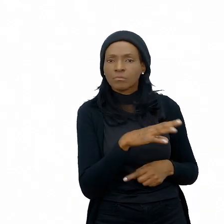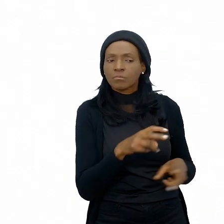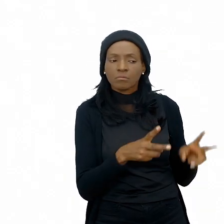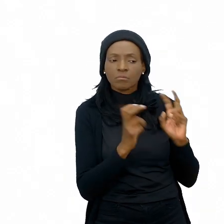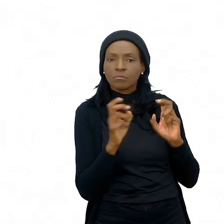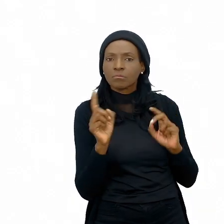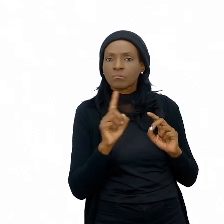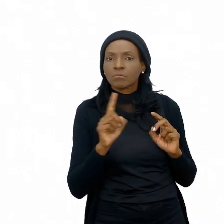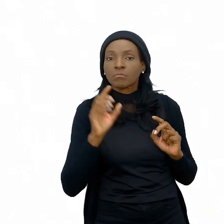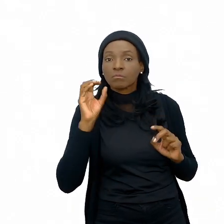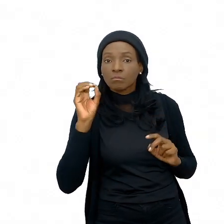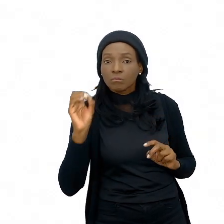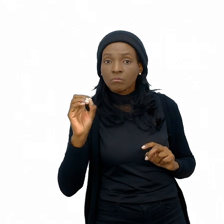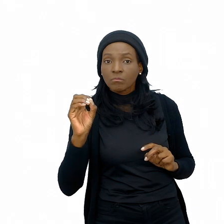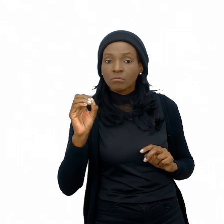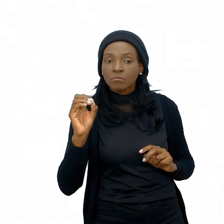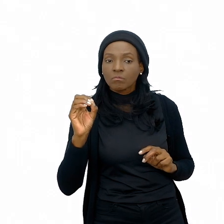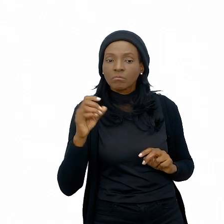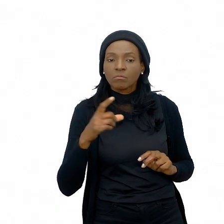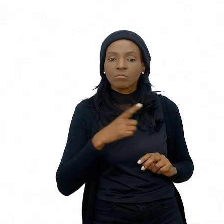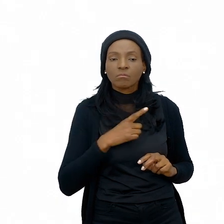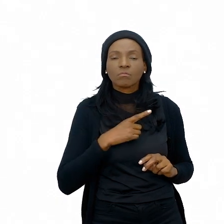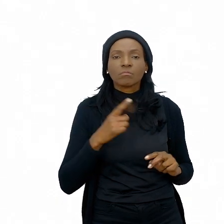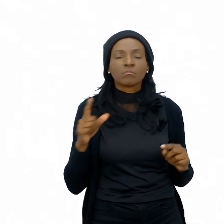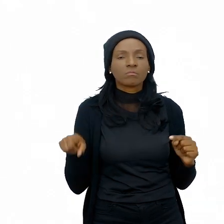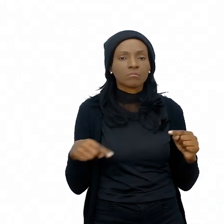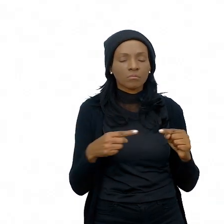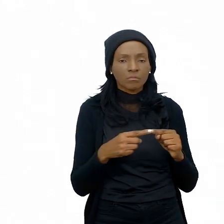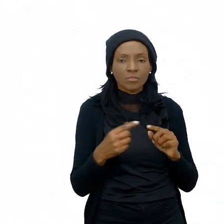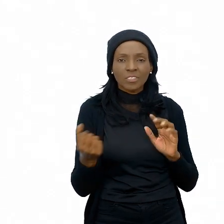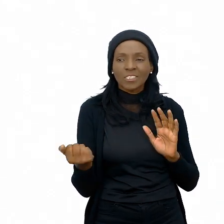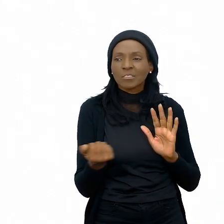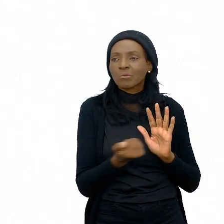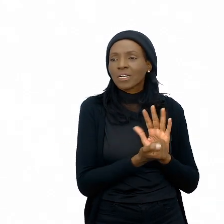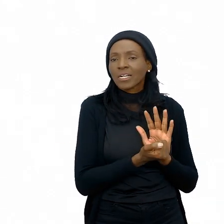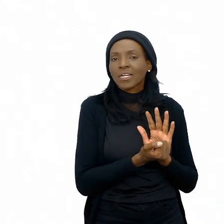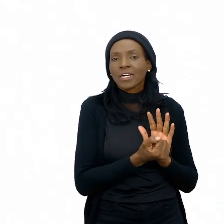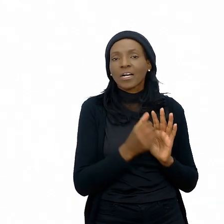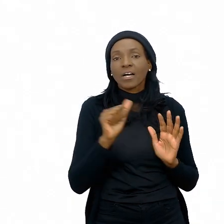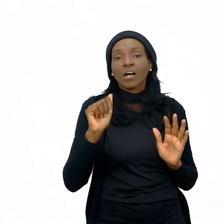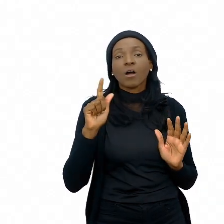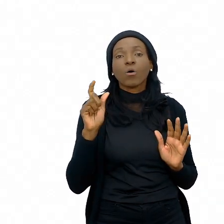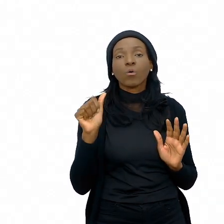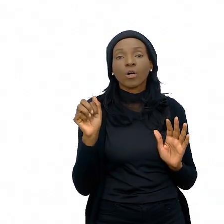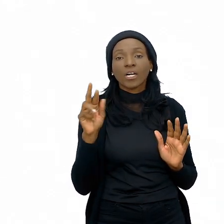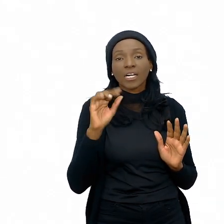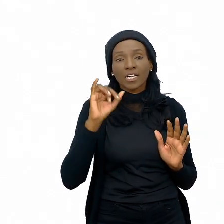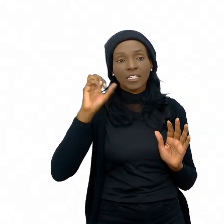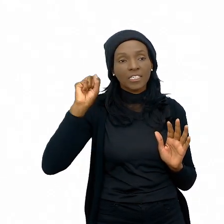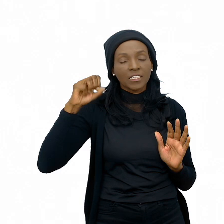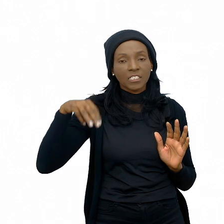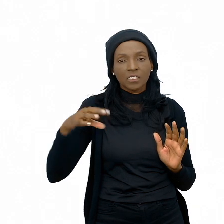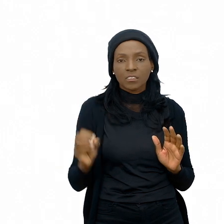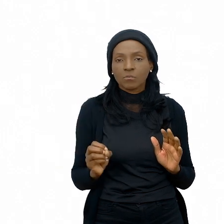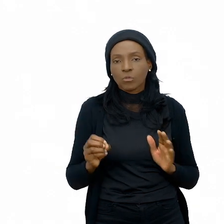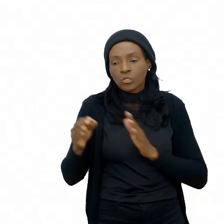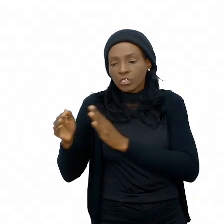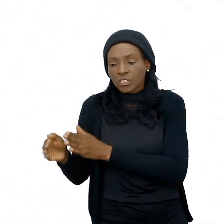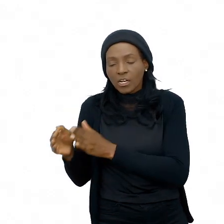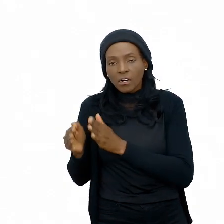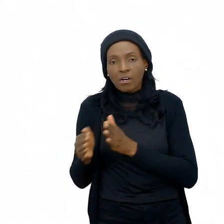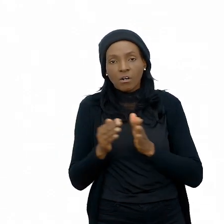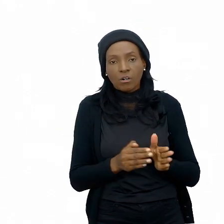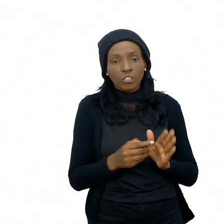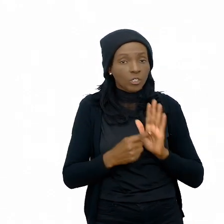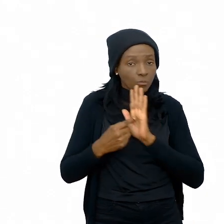percebem que o zero tem a função de demarcar a posição de um algarismo em uma das ordens, mostrando que